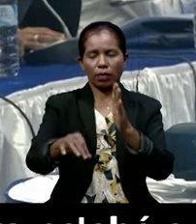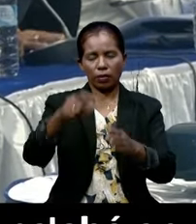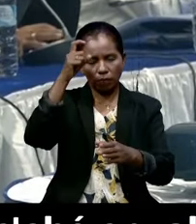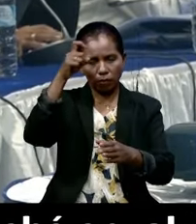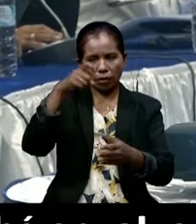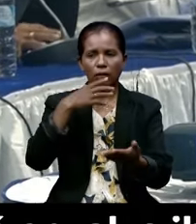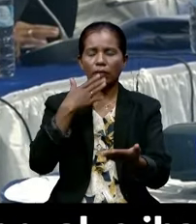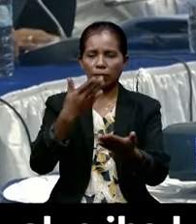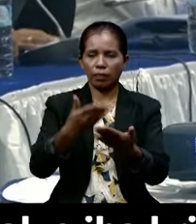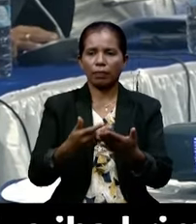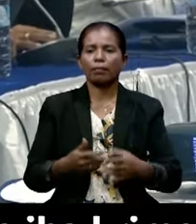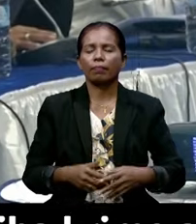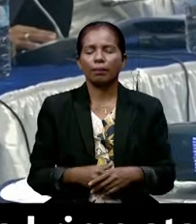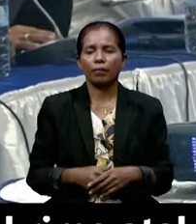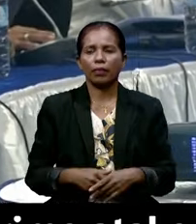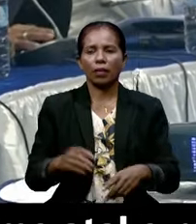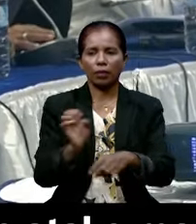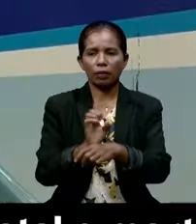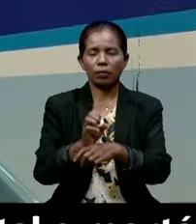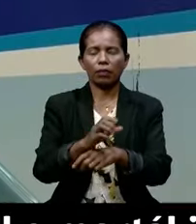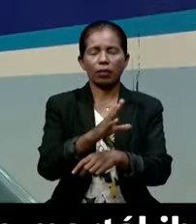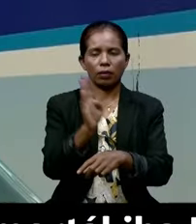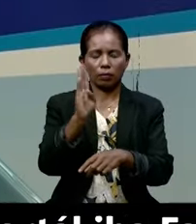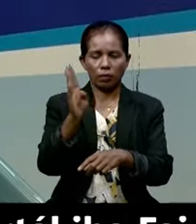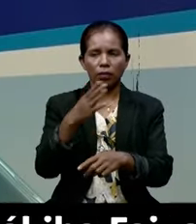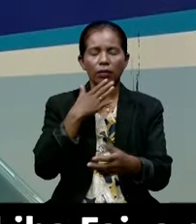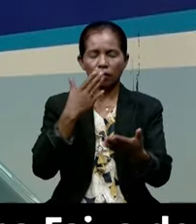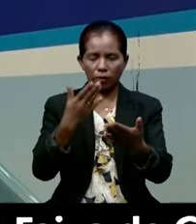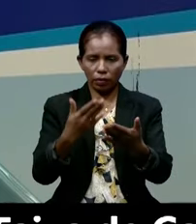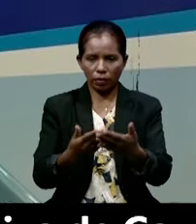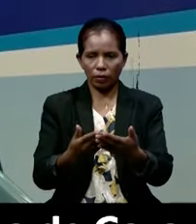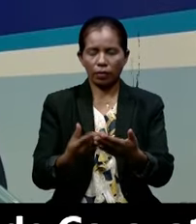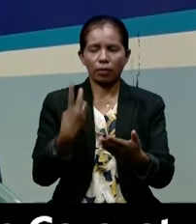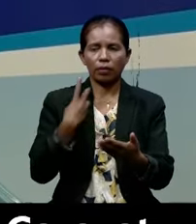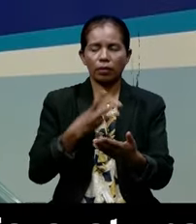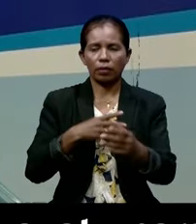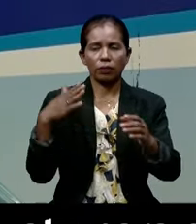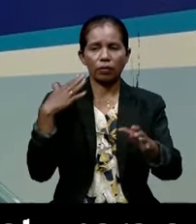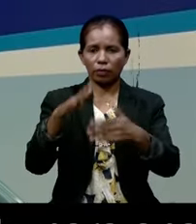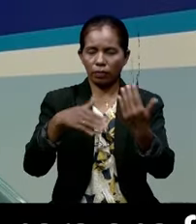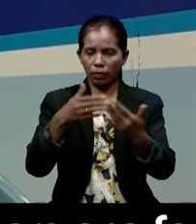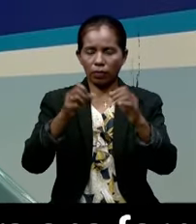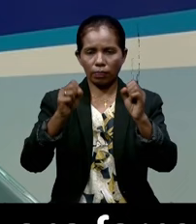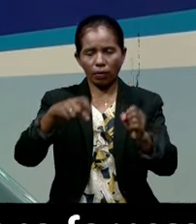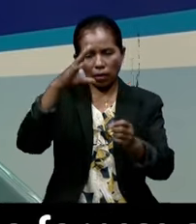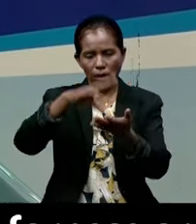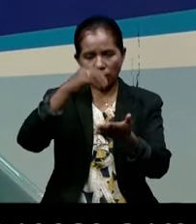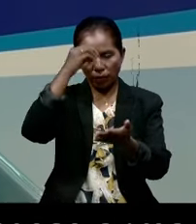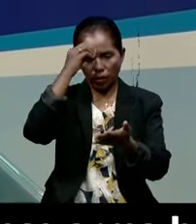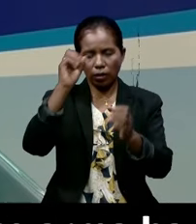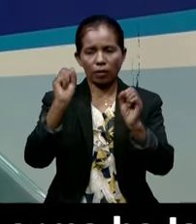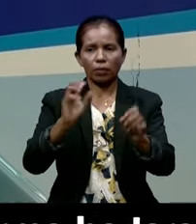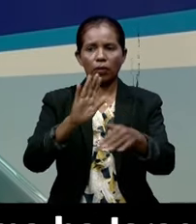de acliutan. Não há economia azul sem pessoas. A economia azul, claro que tem atividades económicas, mas nós só temos atividades económicas se tivermos